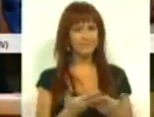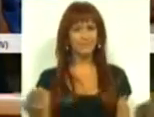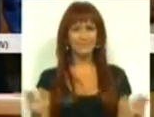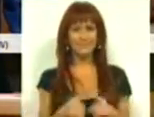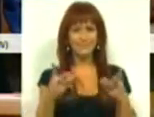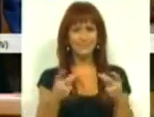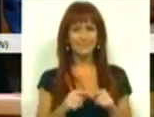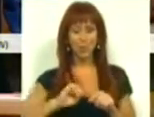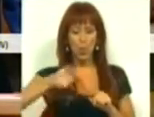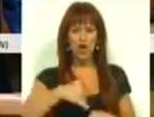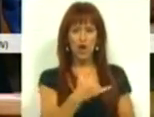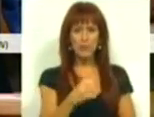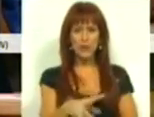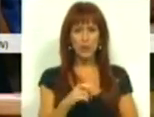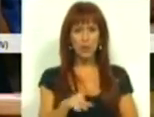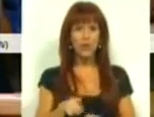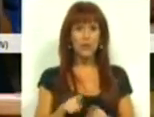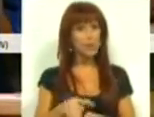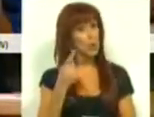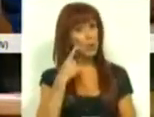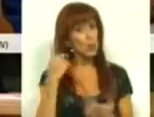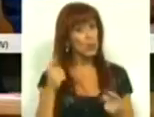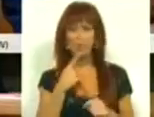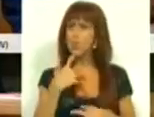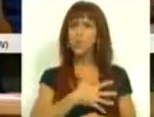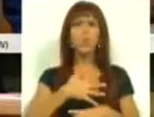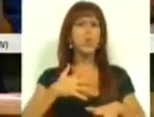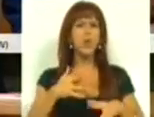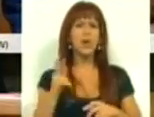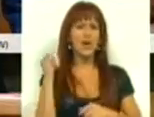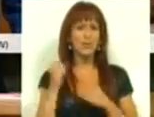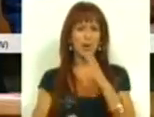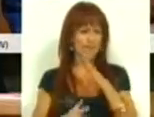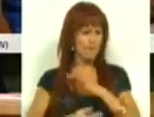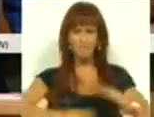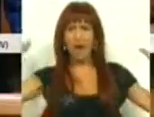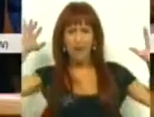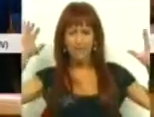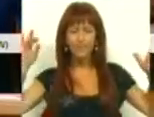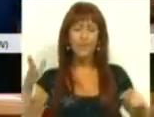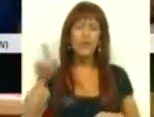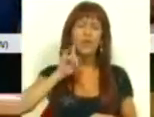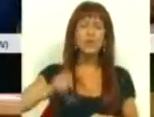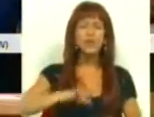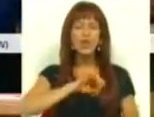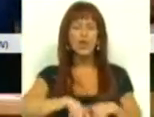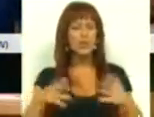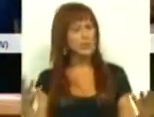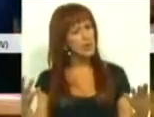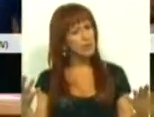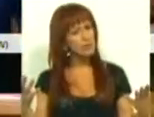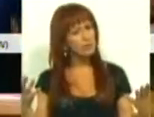confrontados no orçamento para 2013 com o conhecido enorme aumento de impostos. Senhora Presidente, senhores